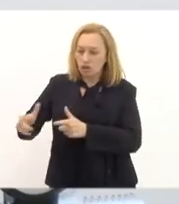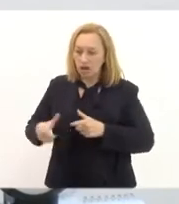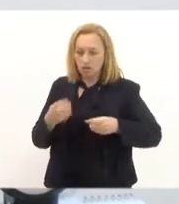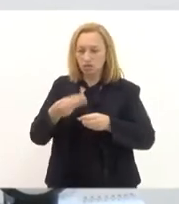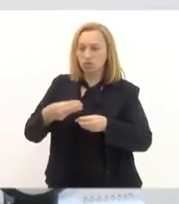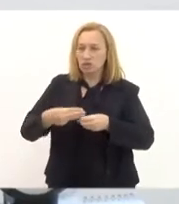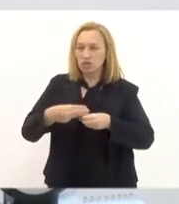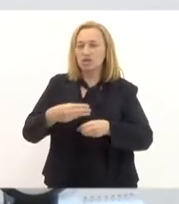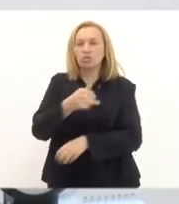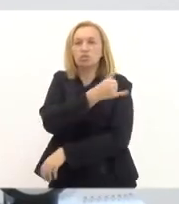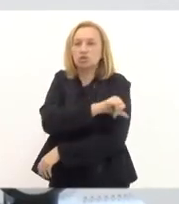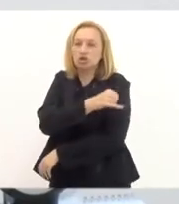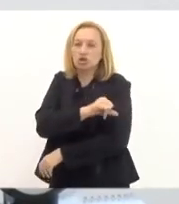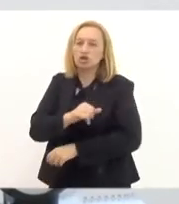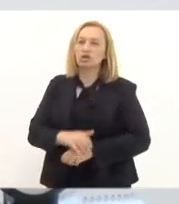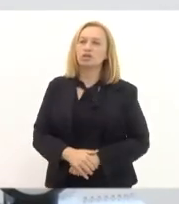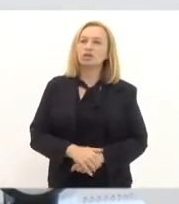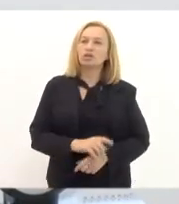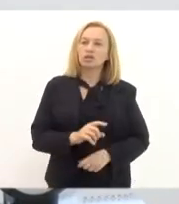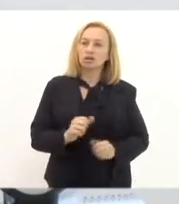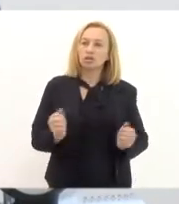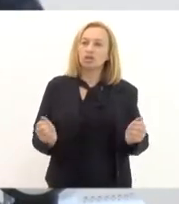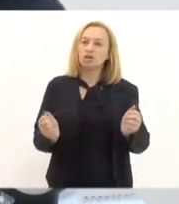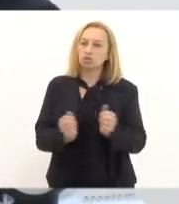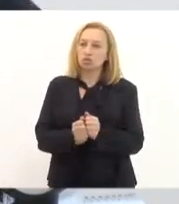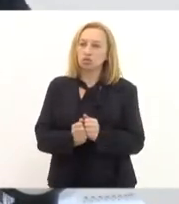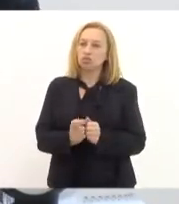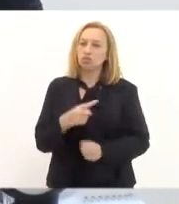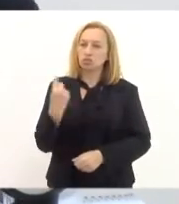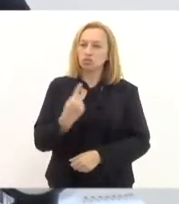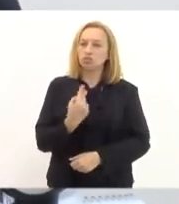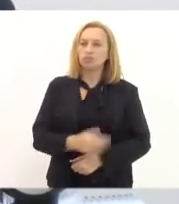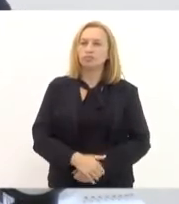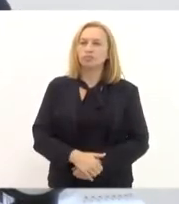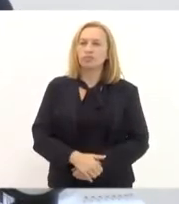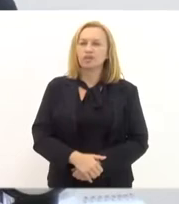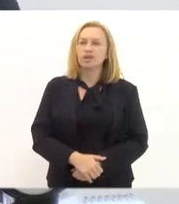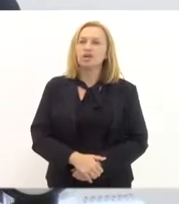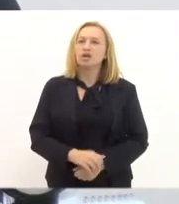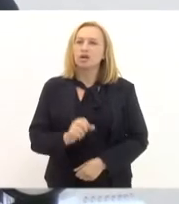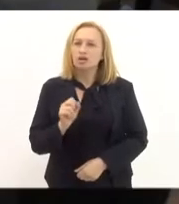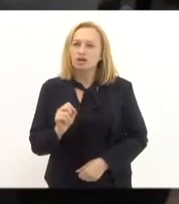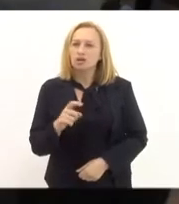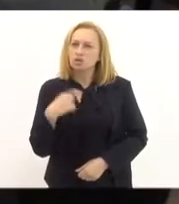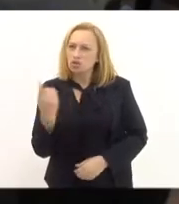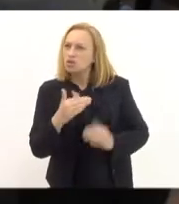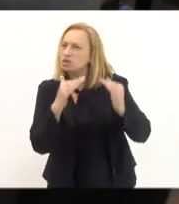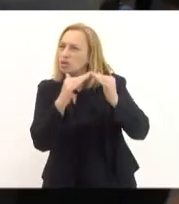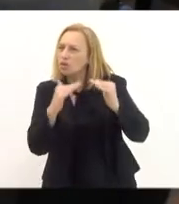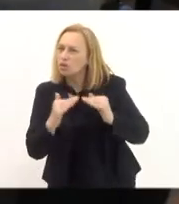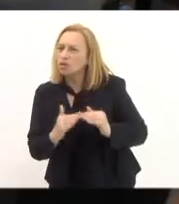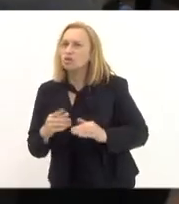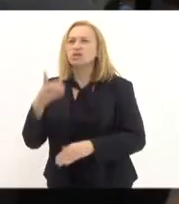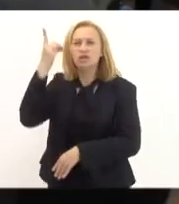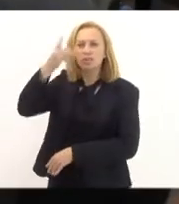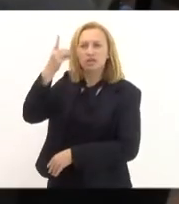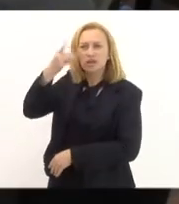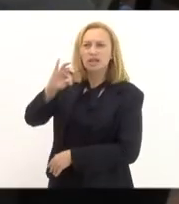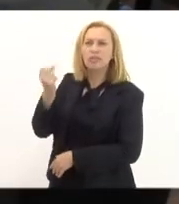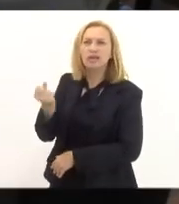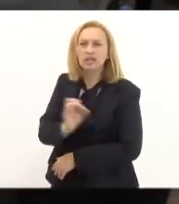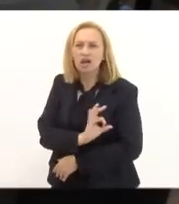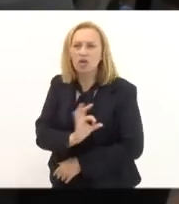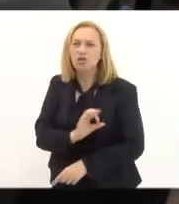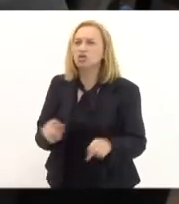do Rio de Janeiro então título de metrópoles deve estar conosco que tá vendendo opinião Acho que todos nós concordamos eu acho que é que estás a Marta Rocha